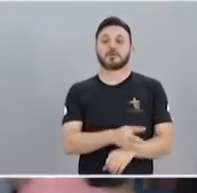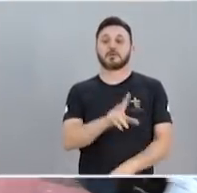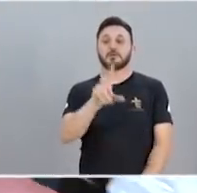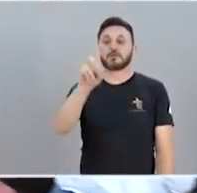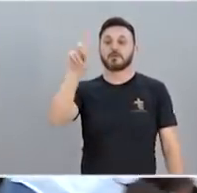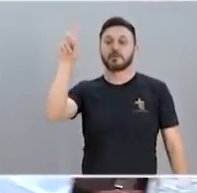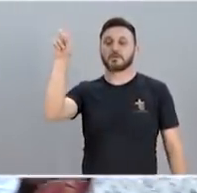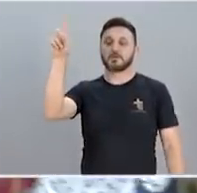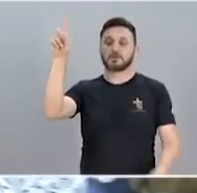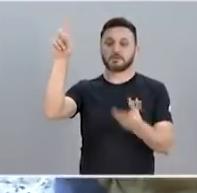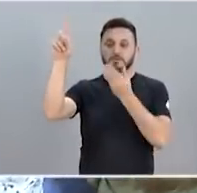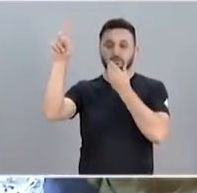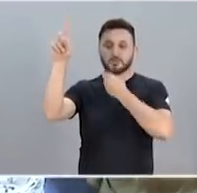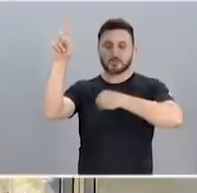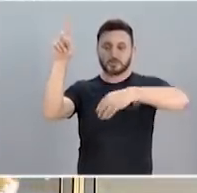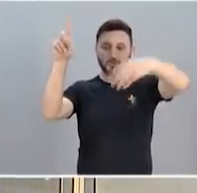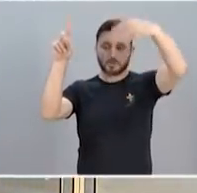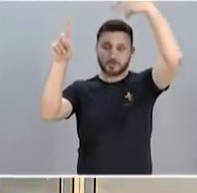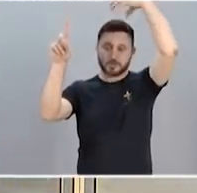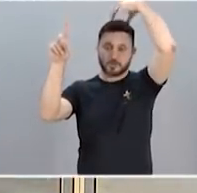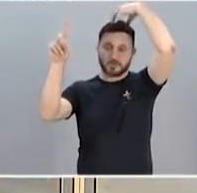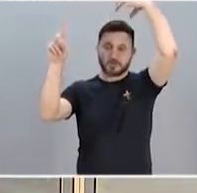resistir.